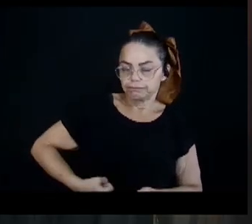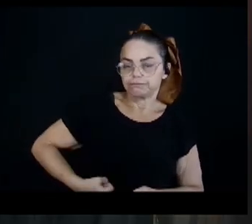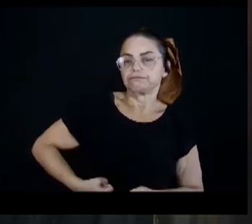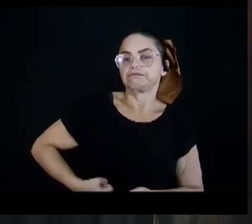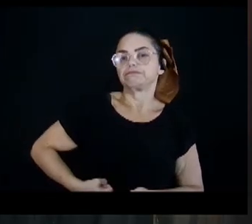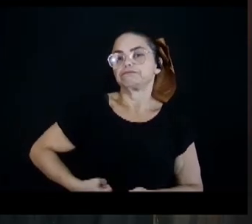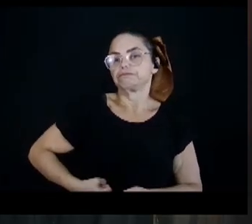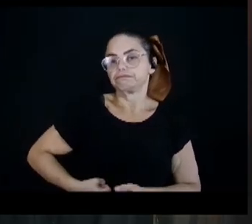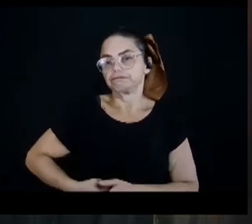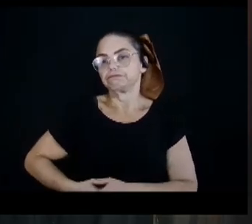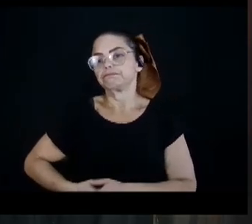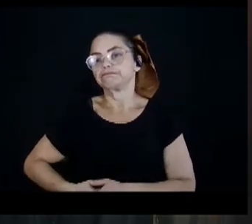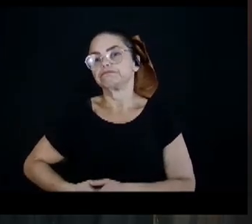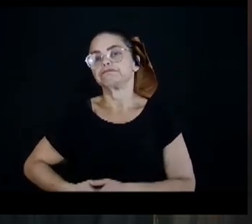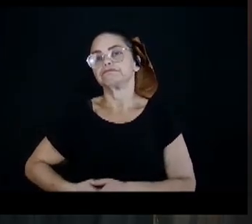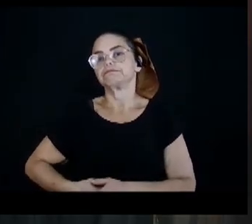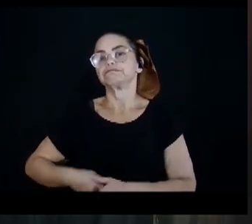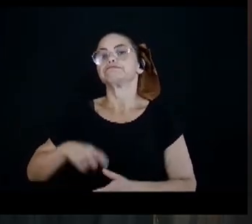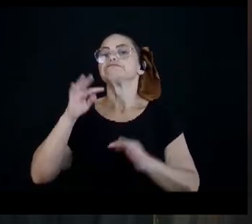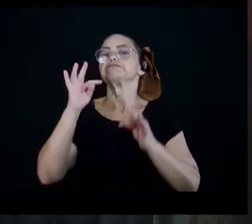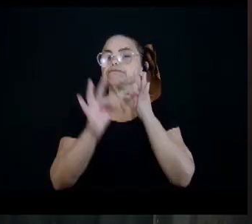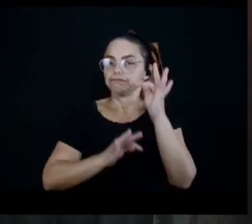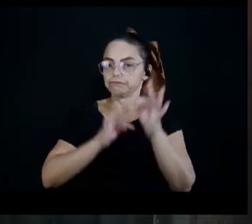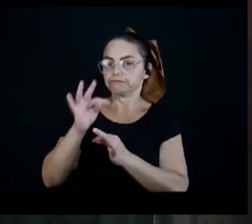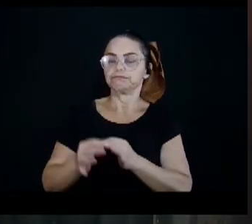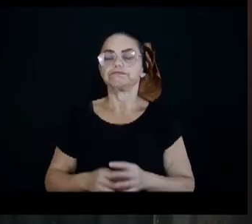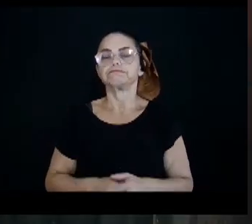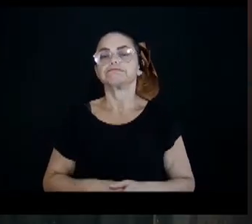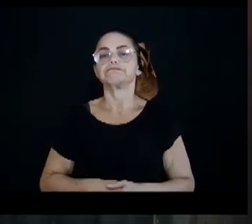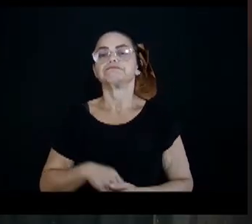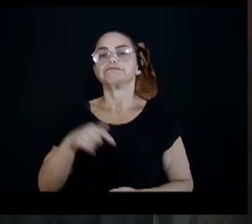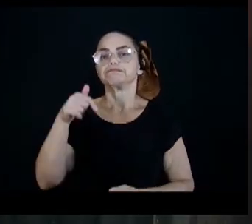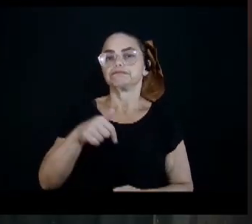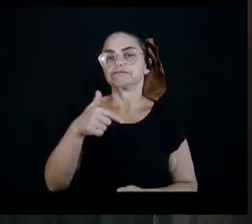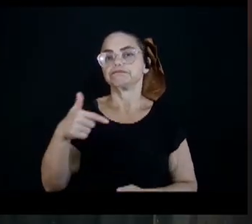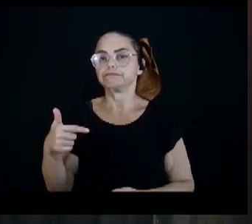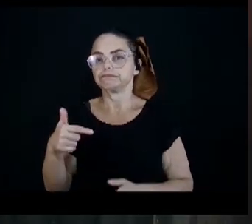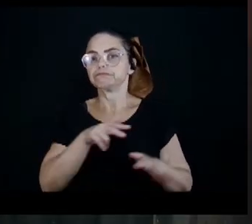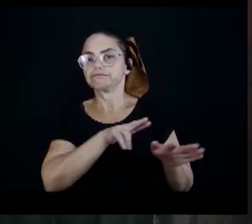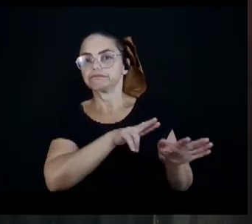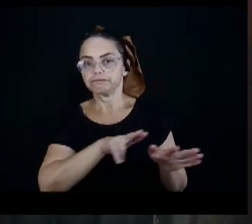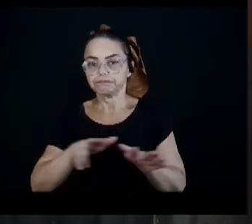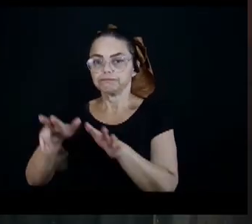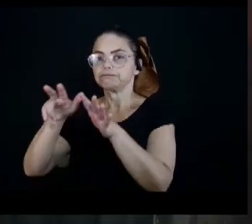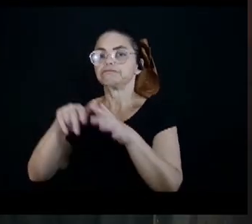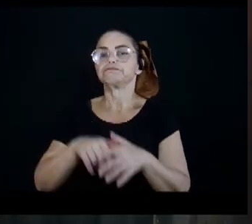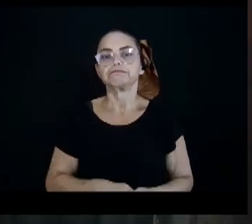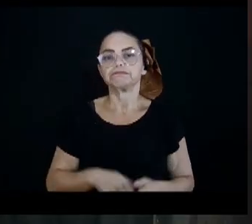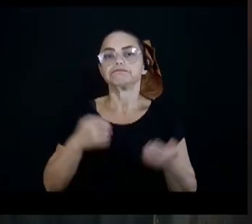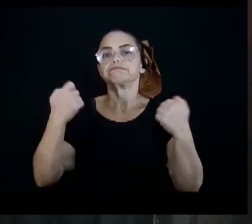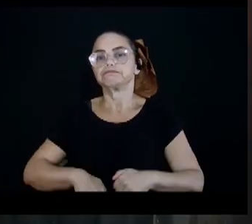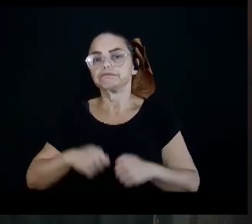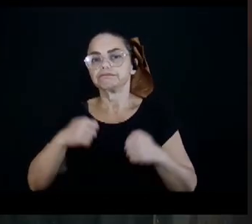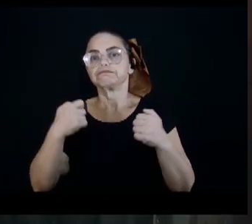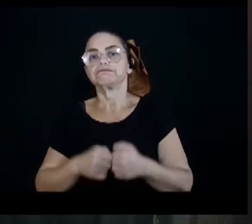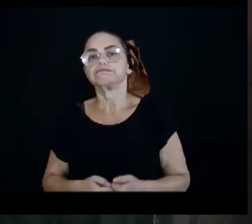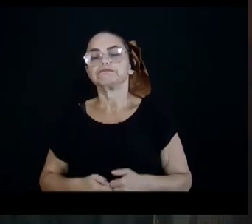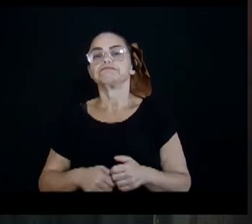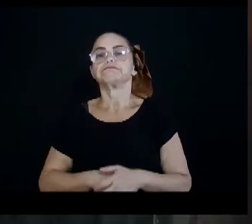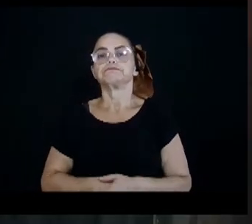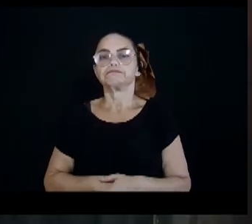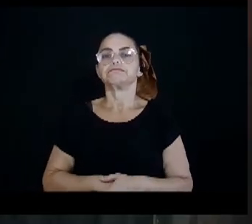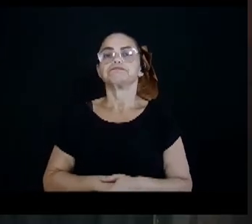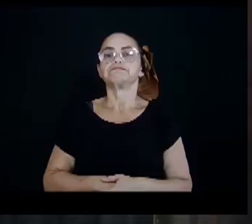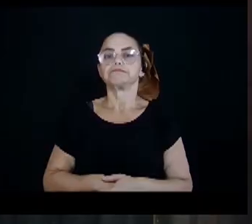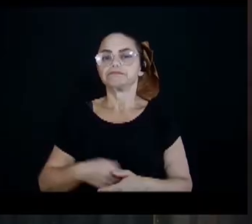o tratamento, ele é previsto para 72 semanas, Sim. ele é longo, ele precisa ter desmame, como a gente faz com medicamento